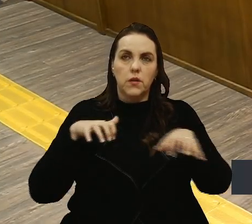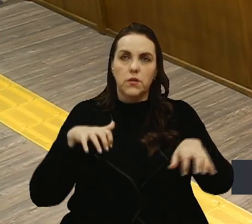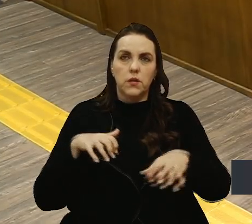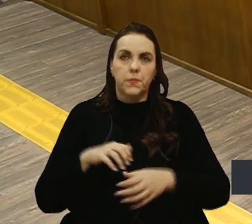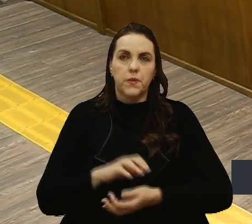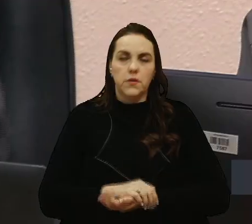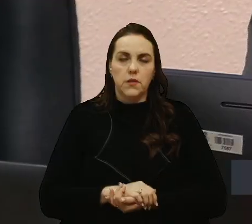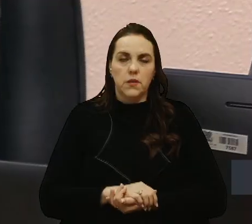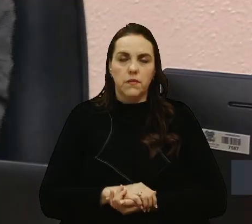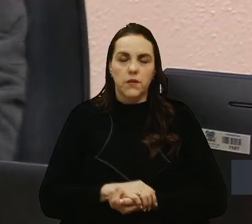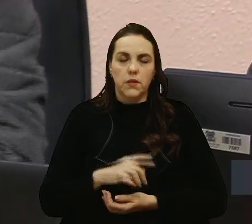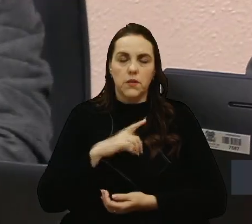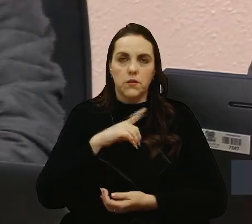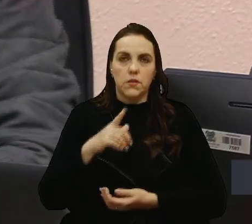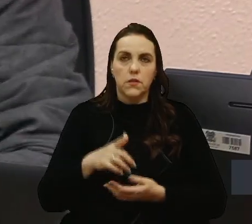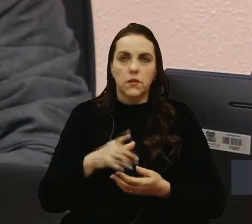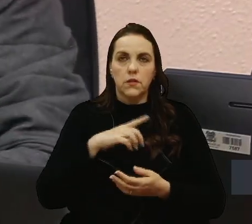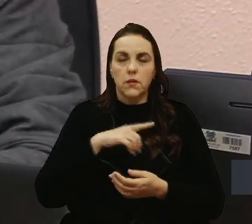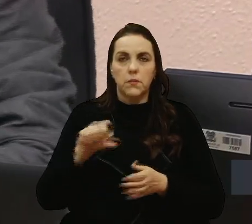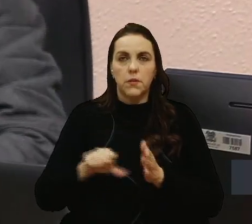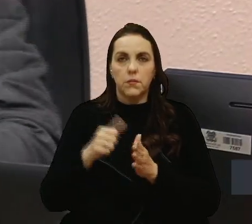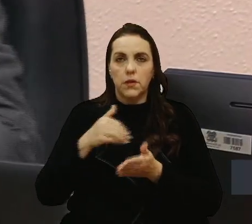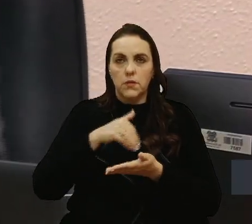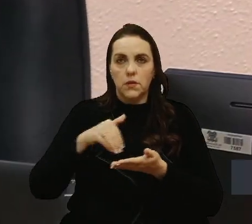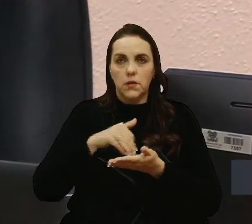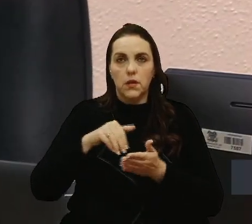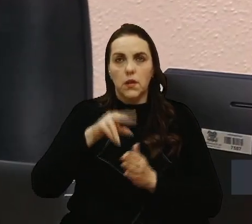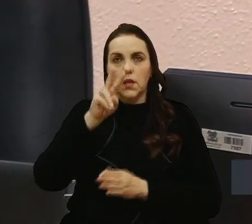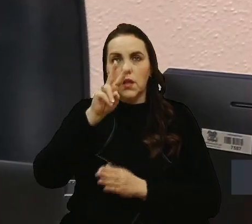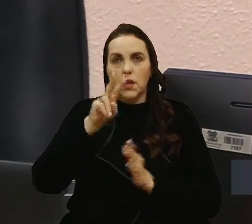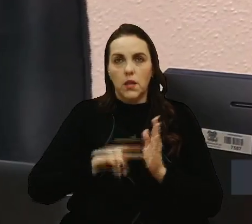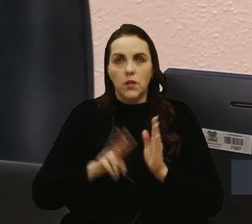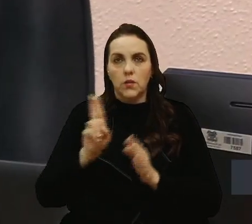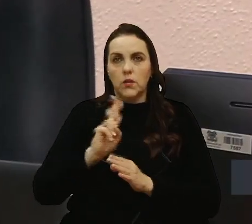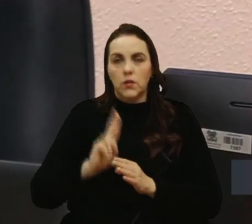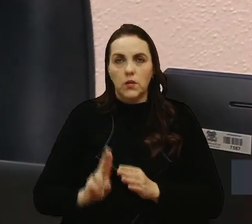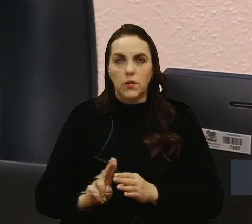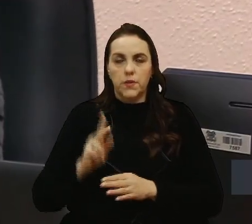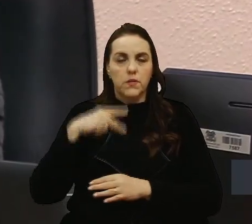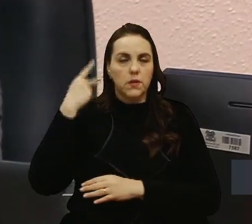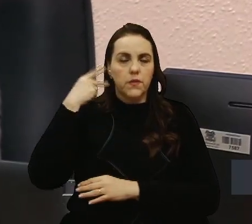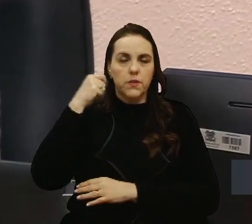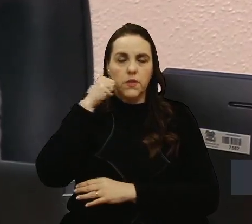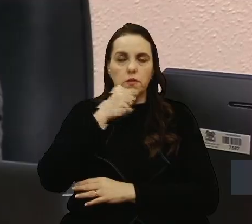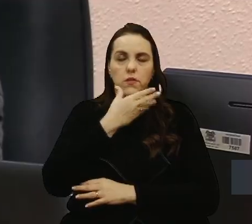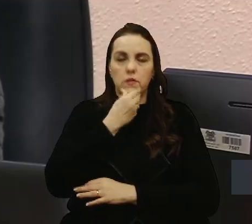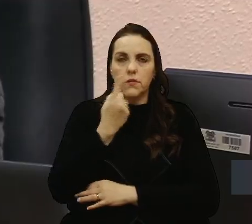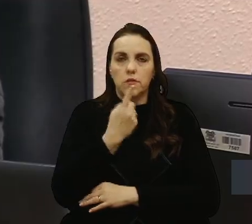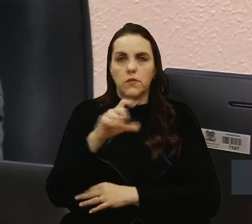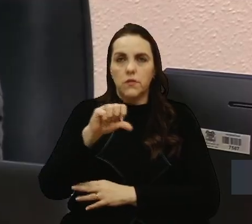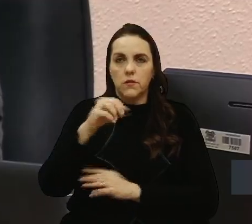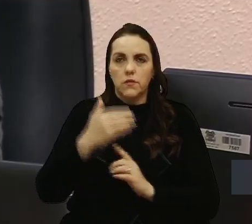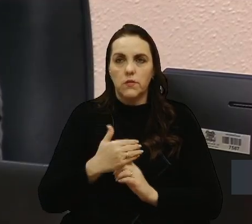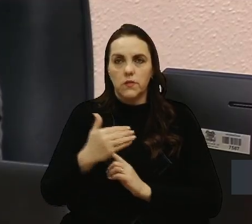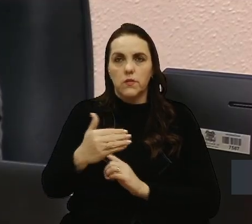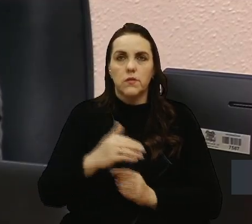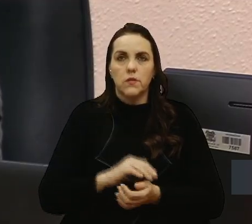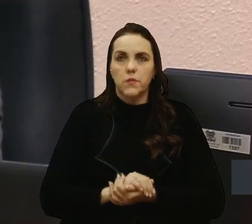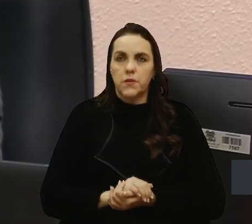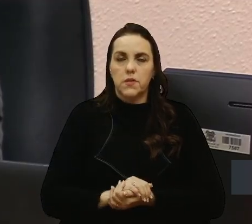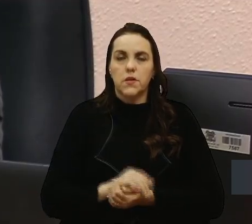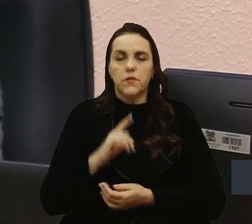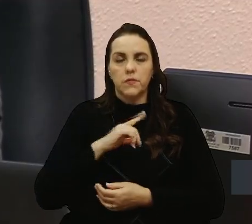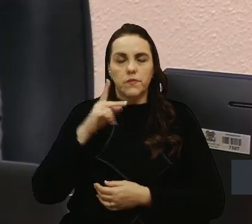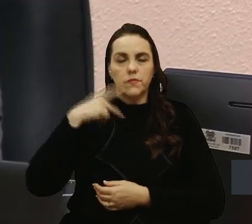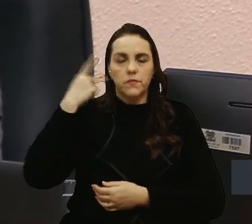vereadores. Solicito ao primeiro secretário que faça a leitura da nominata das vereadoras e vereadores que compõem a 19ª legislatura, bem como das